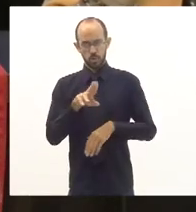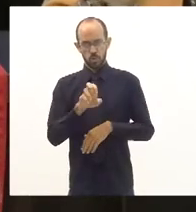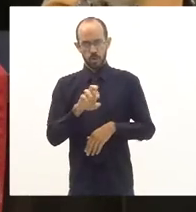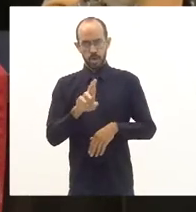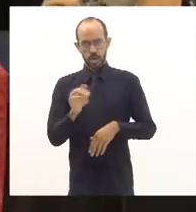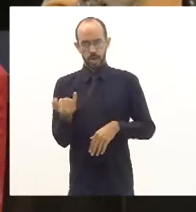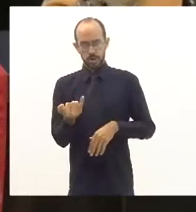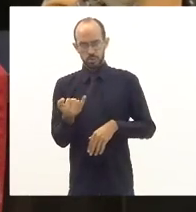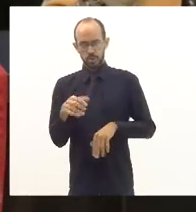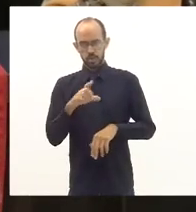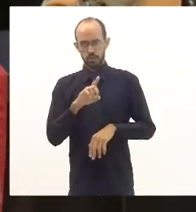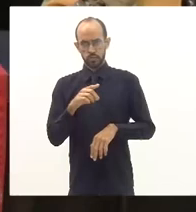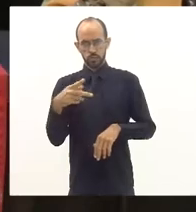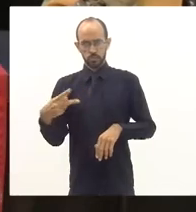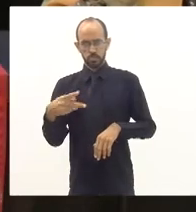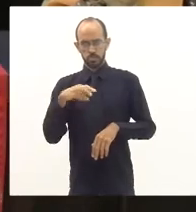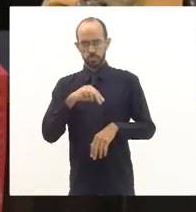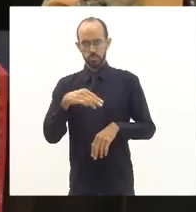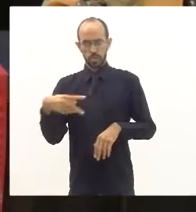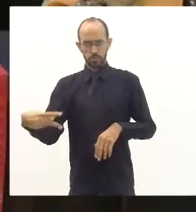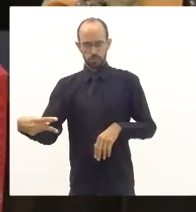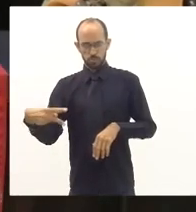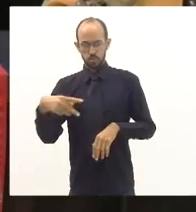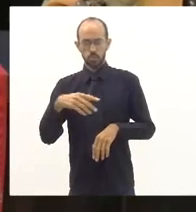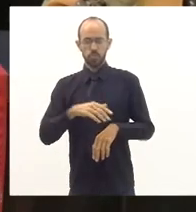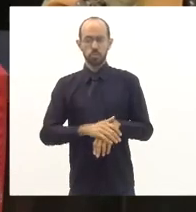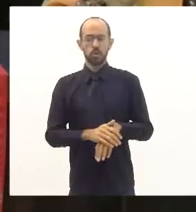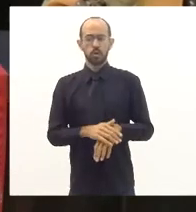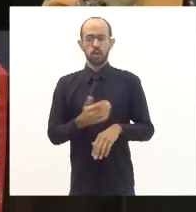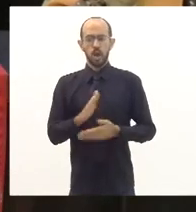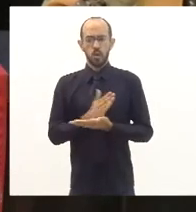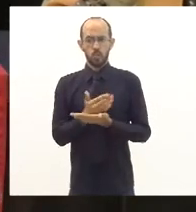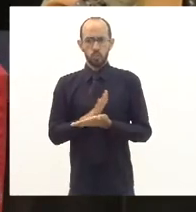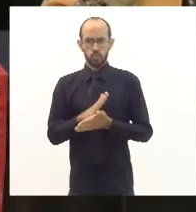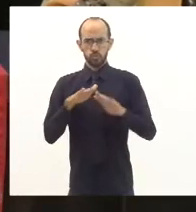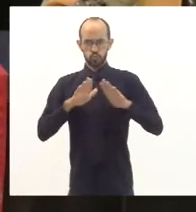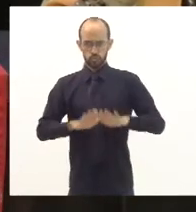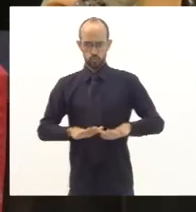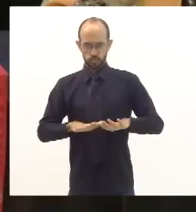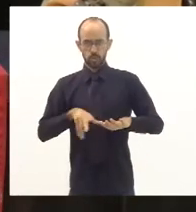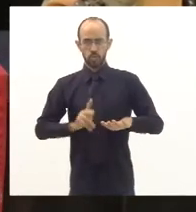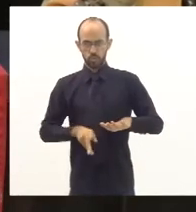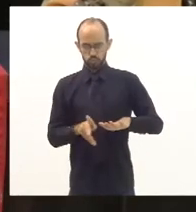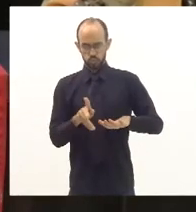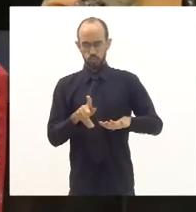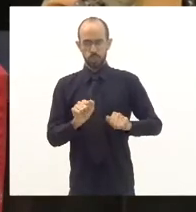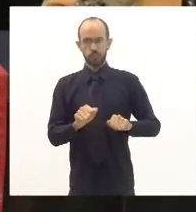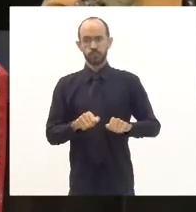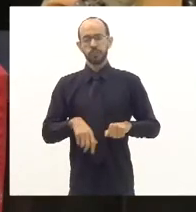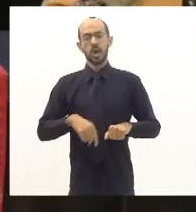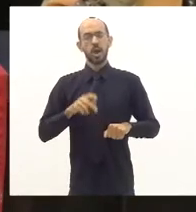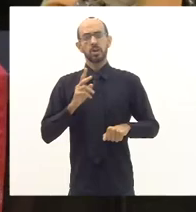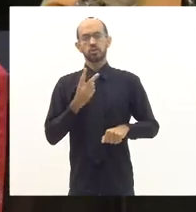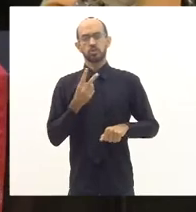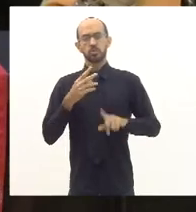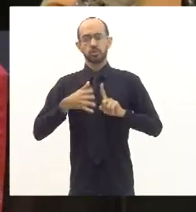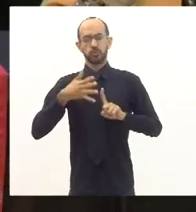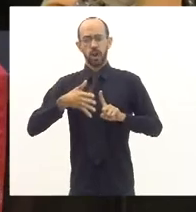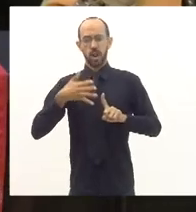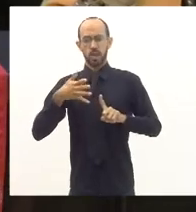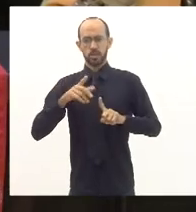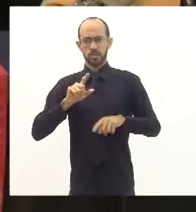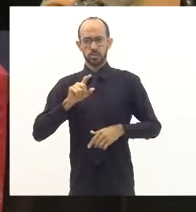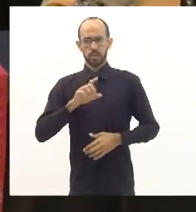Defensoria, o MP. Algumas pessoas vão continuar aqui na mesa. As 2 intervenções que faltam são